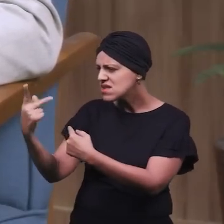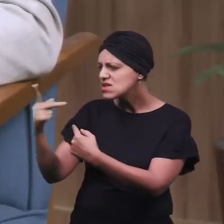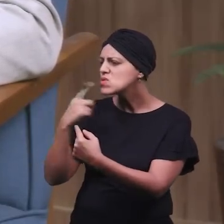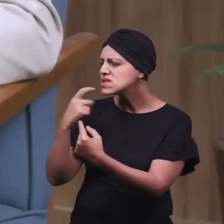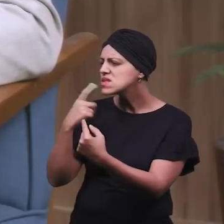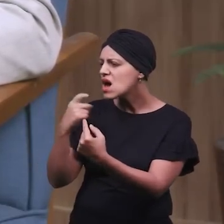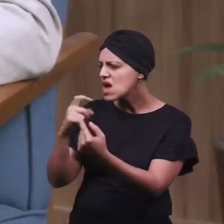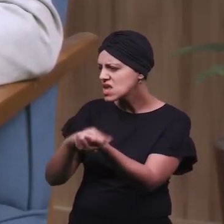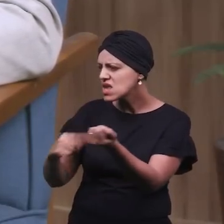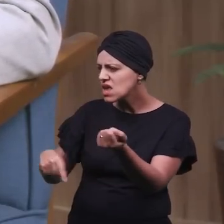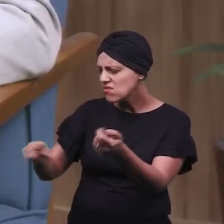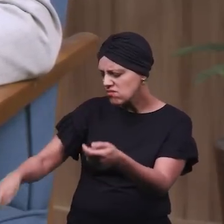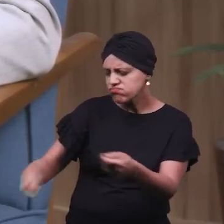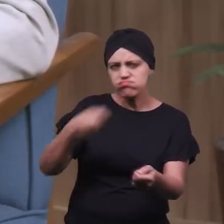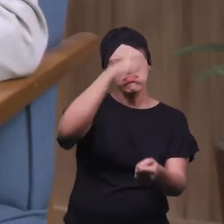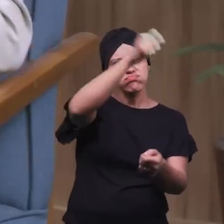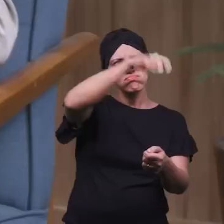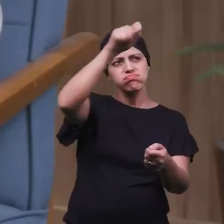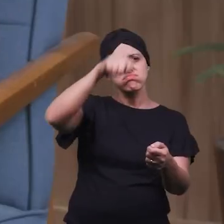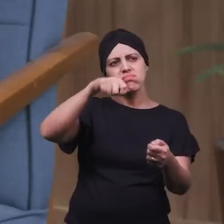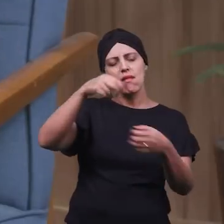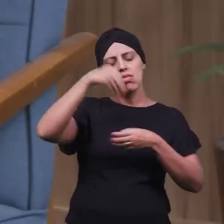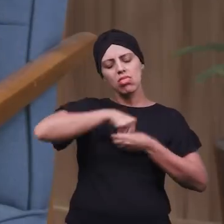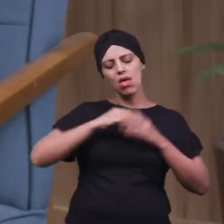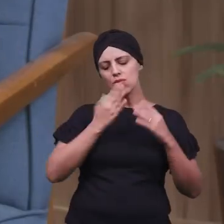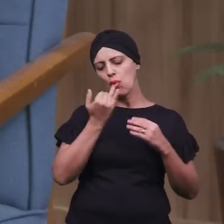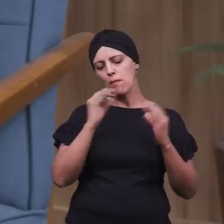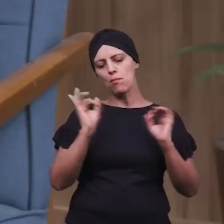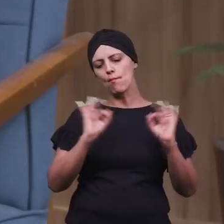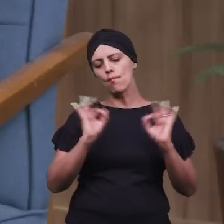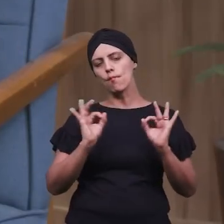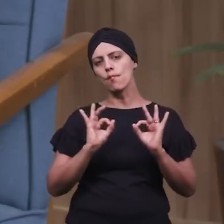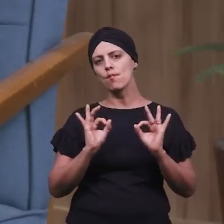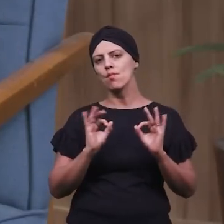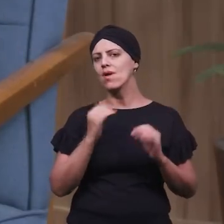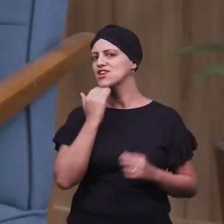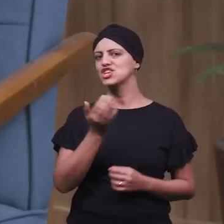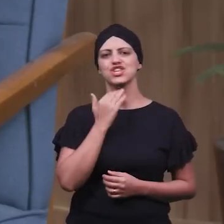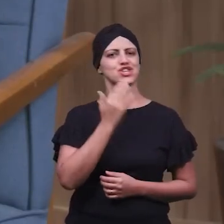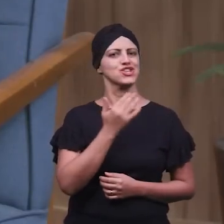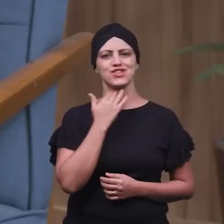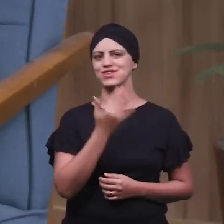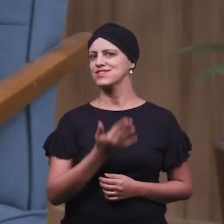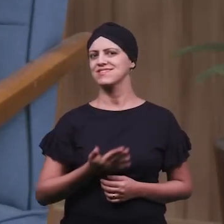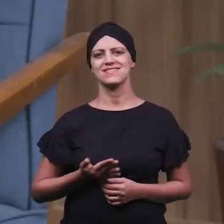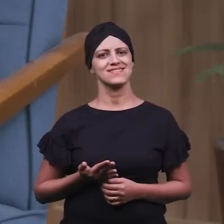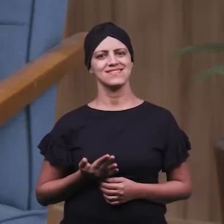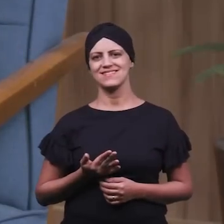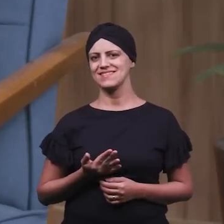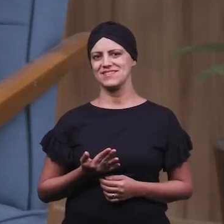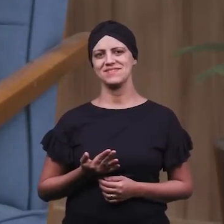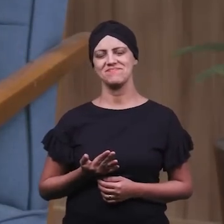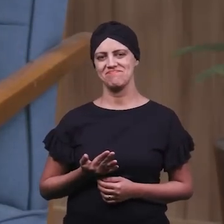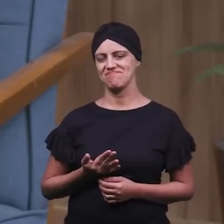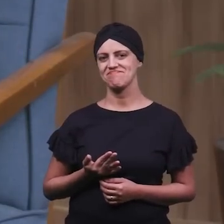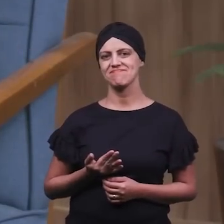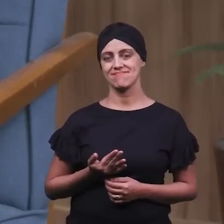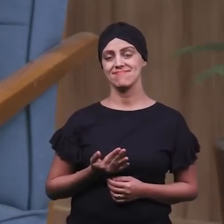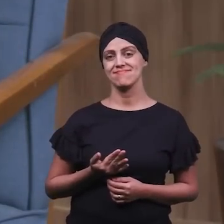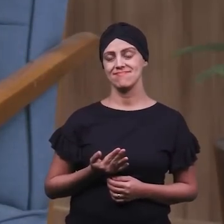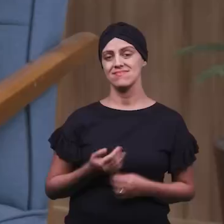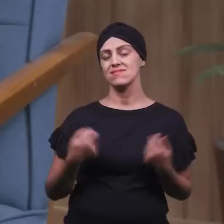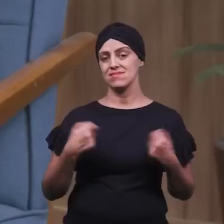Era preciso que, na casa em que comesse, e há um aspecto interessante na Bíblia, que a orientação, inclusive,